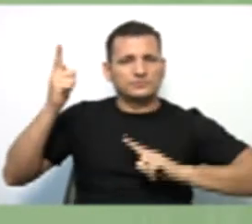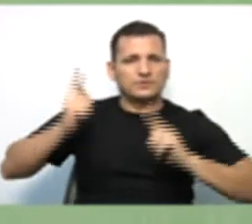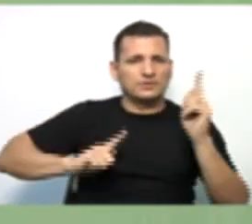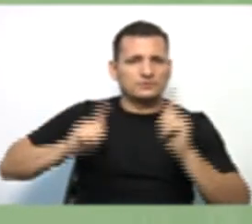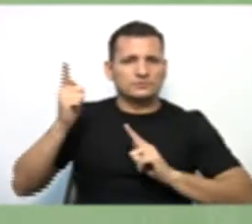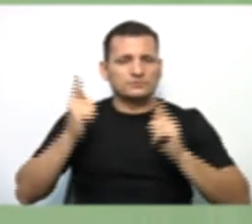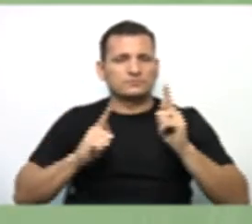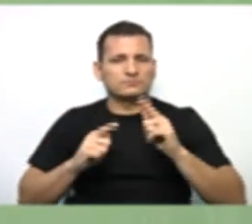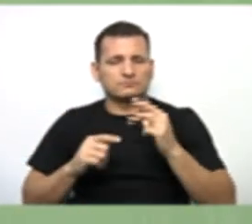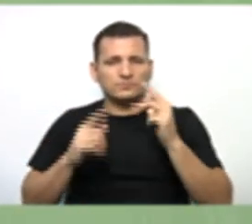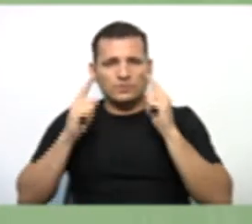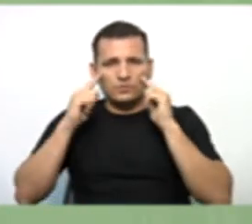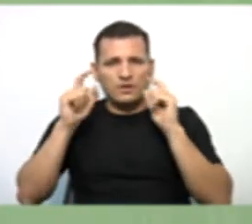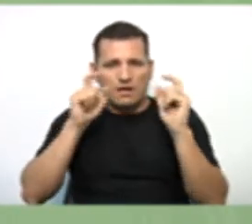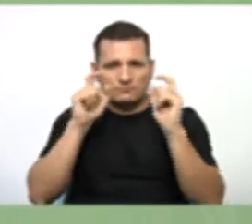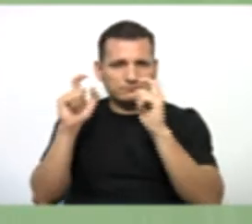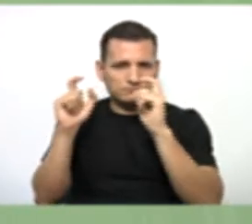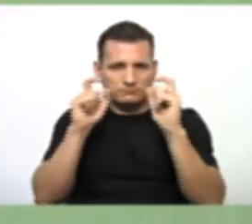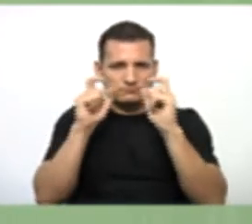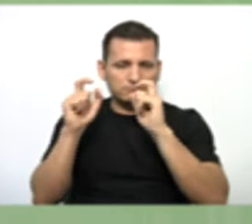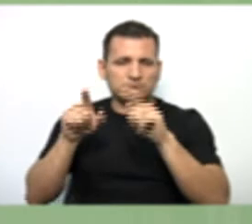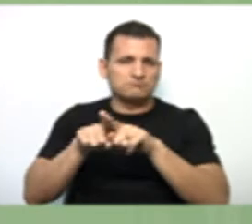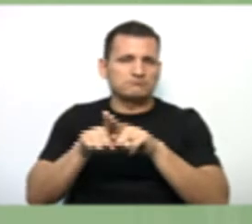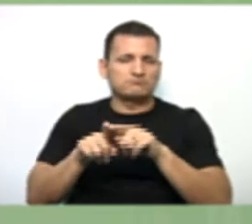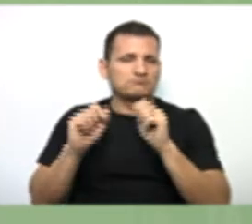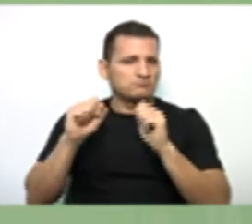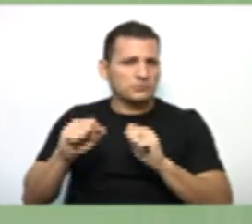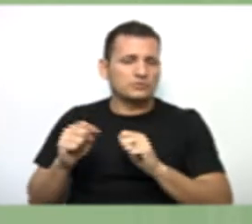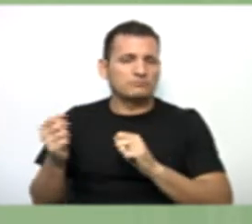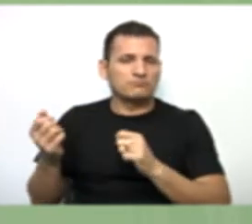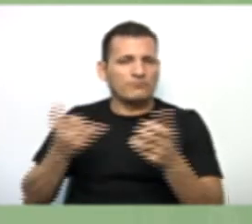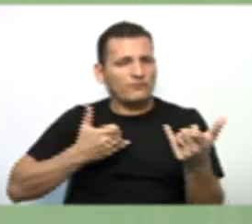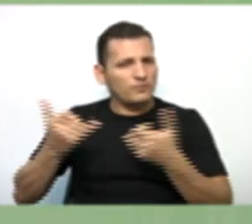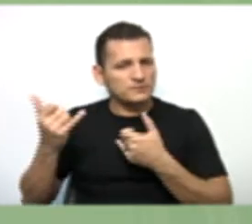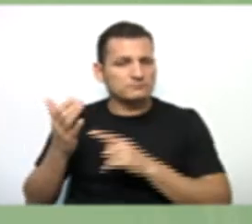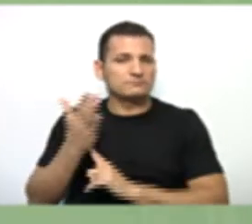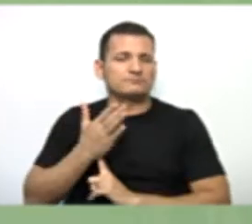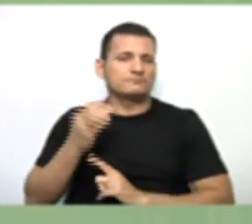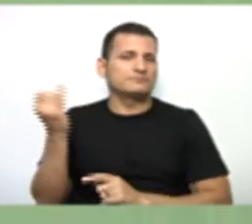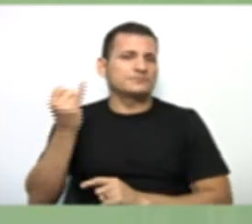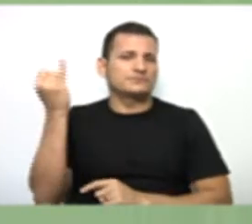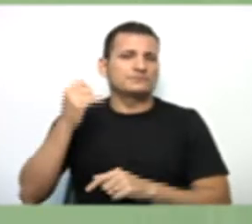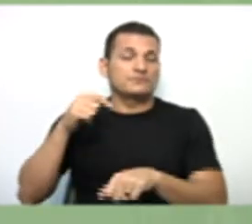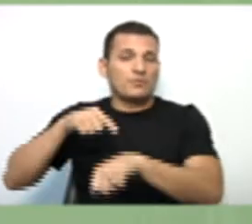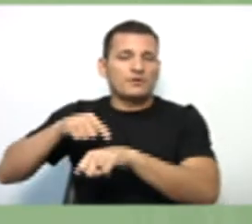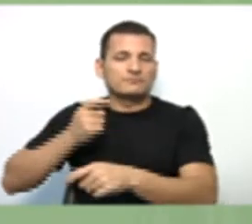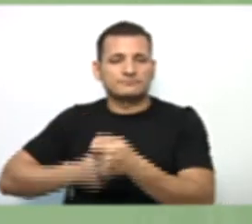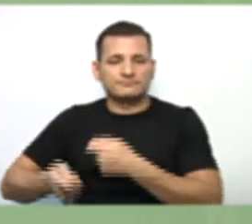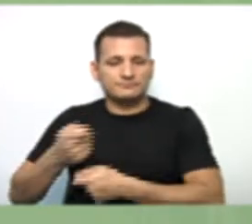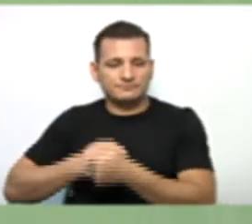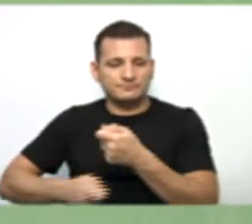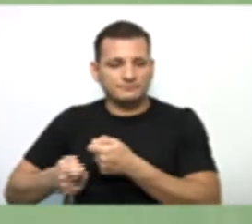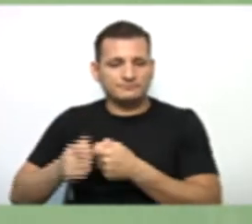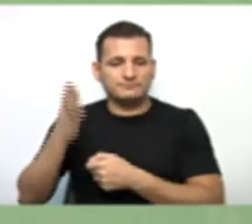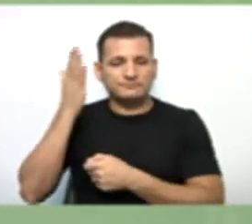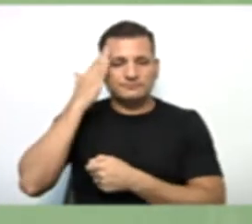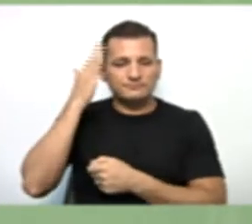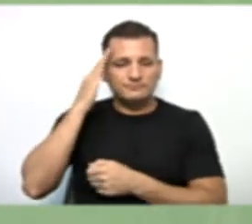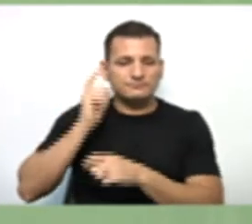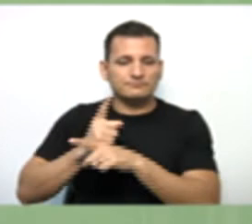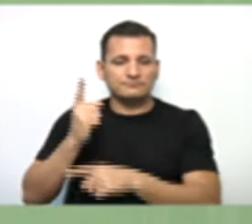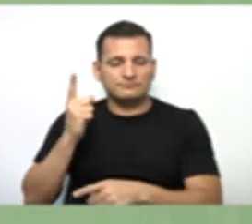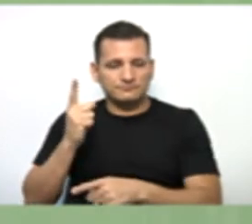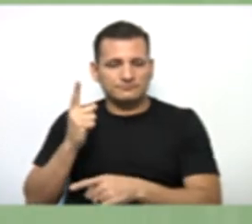gestos e olhares podem revelar informações importantes no momento da negociação. Saber identificá-los